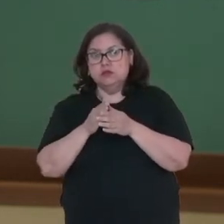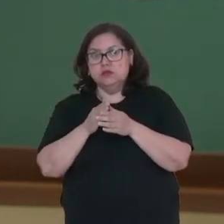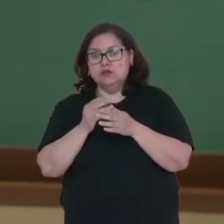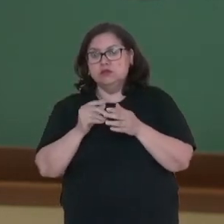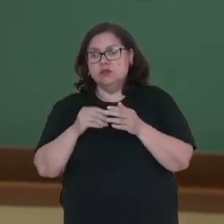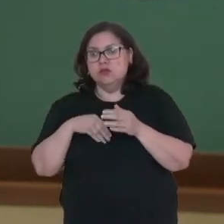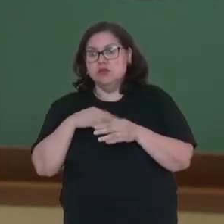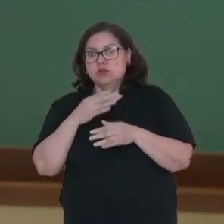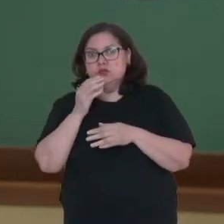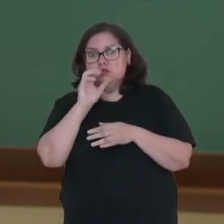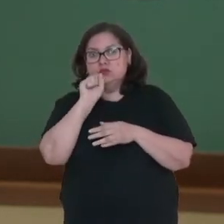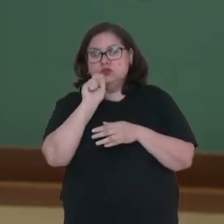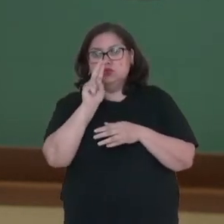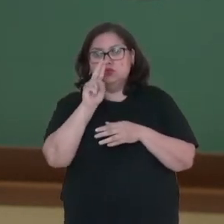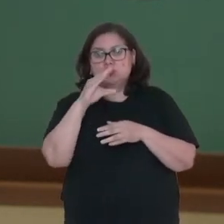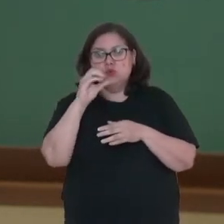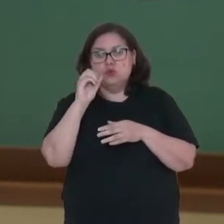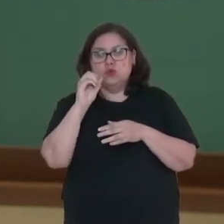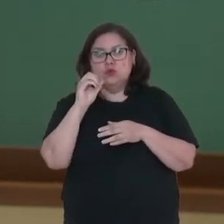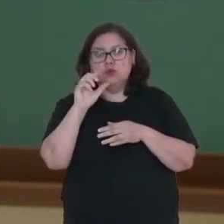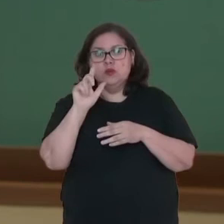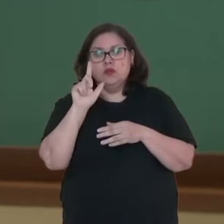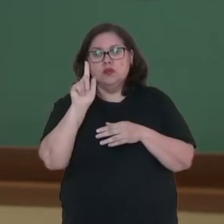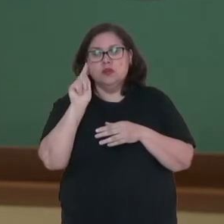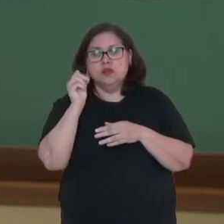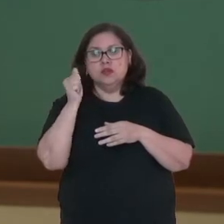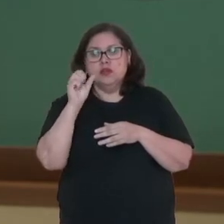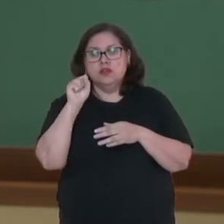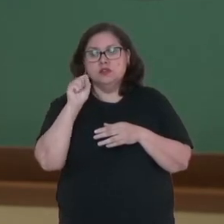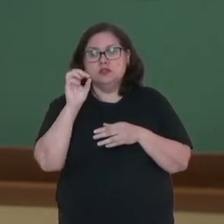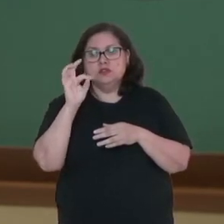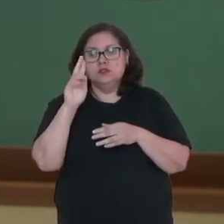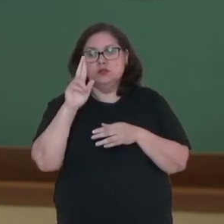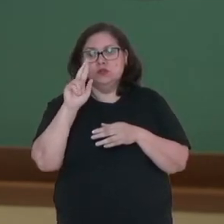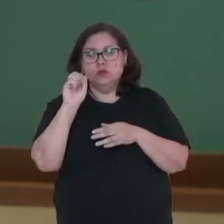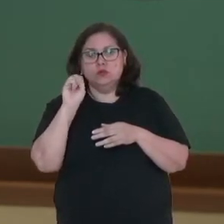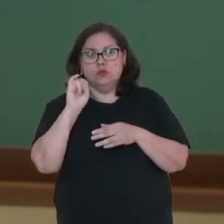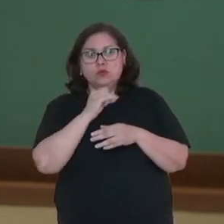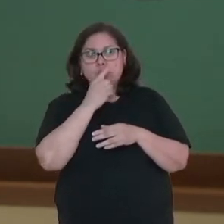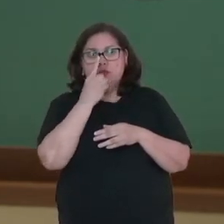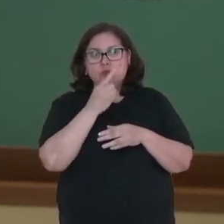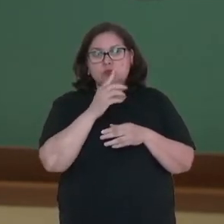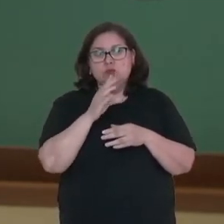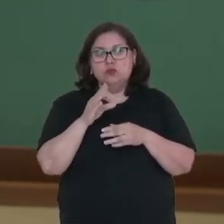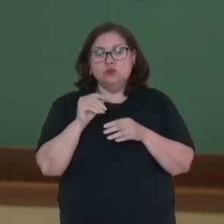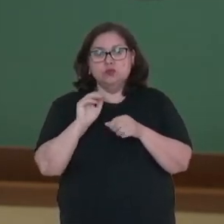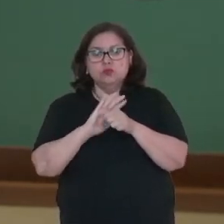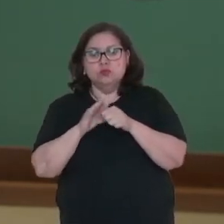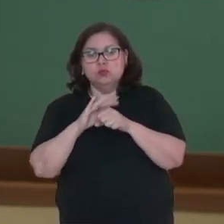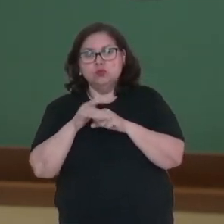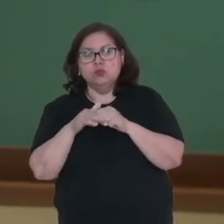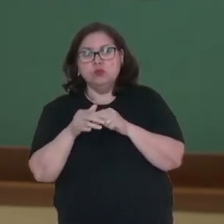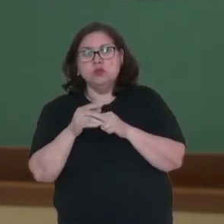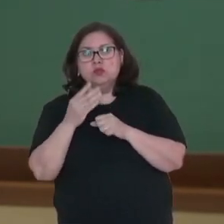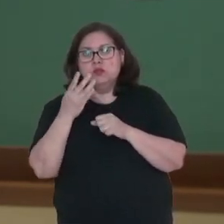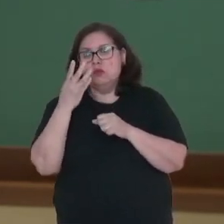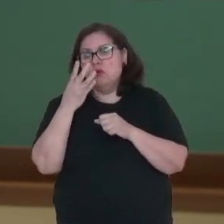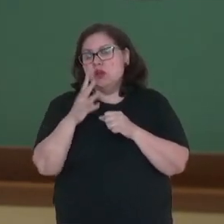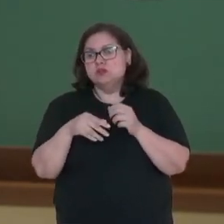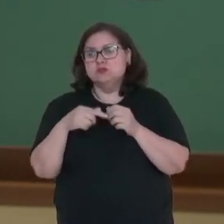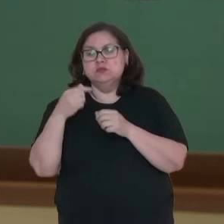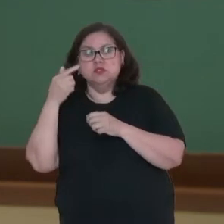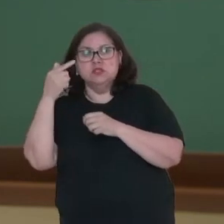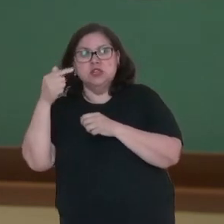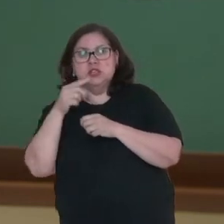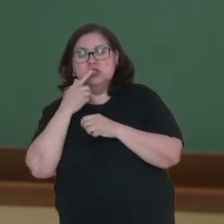gástrico está aqui girando em torno de 1. O suco de tomate está aqui girando em torno de 4, o sangue humano um pouquinho próximo do